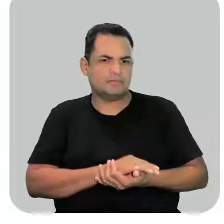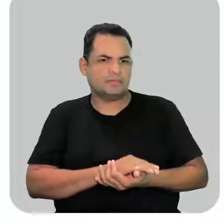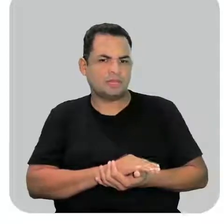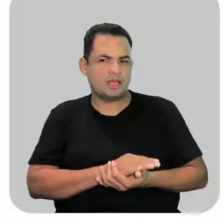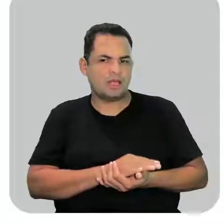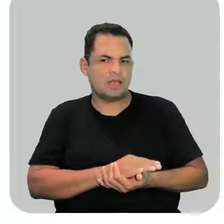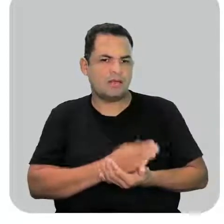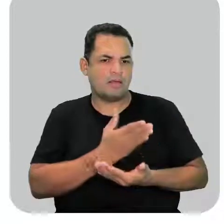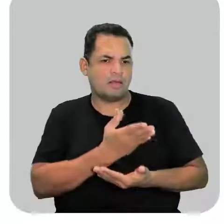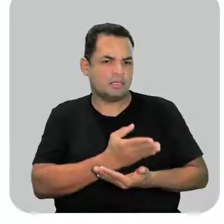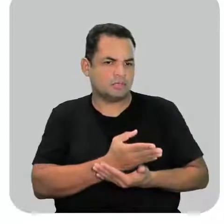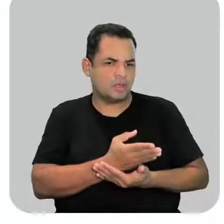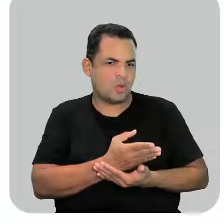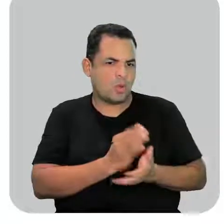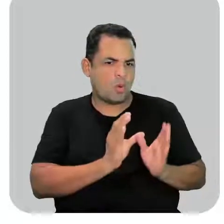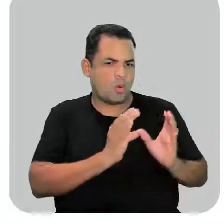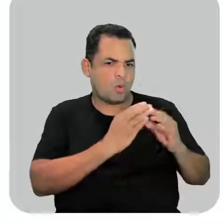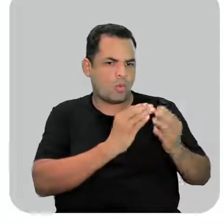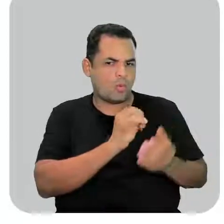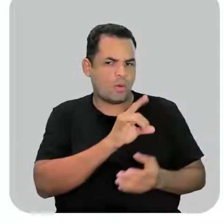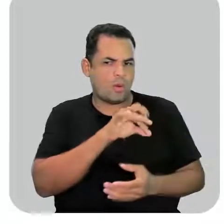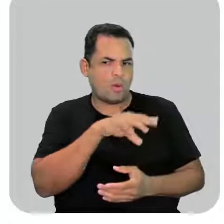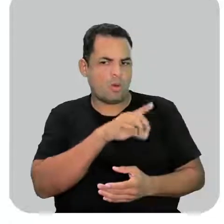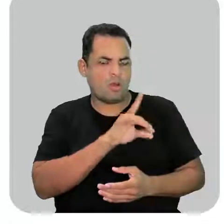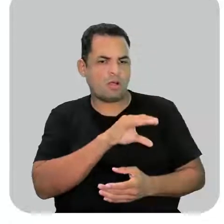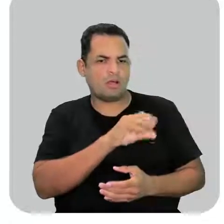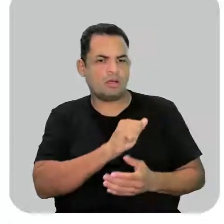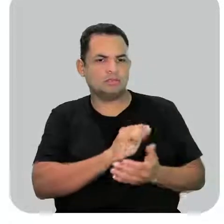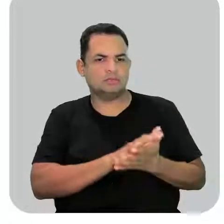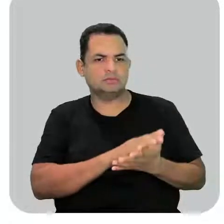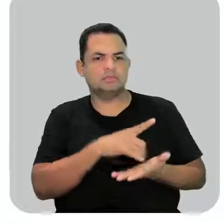com os grupos orgânicos ocorrem no